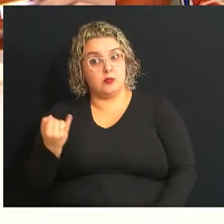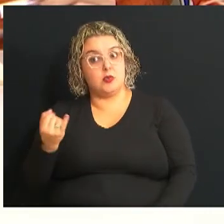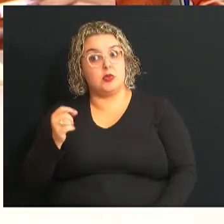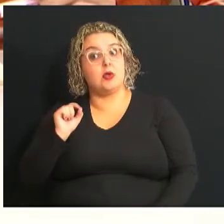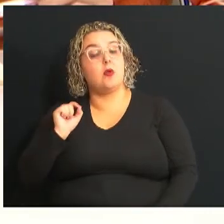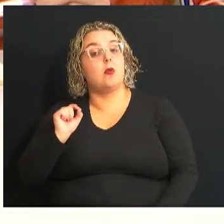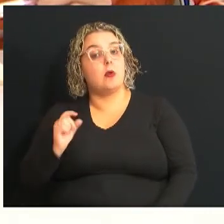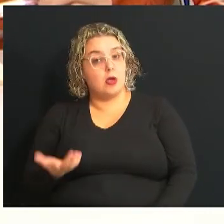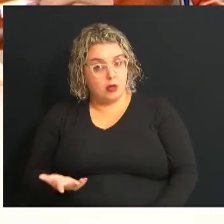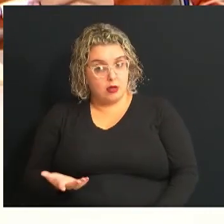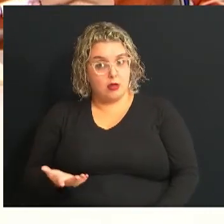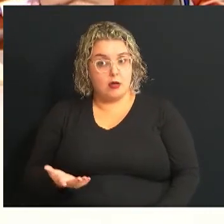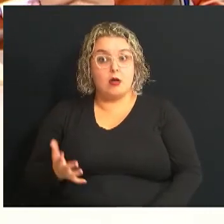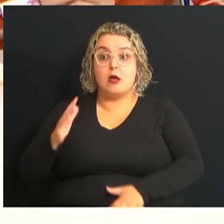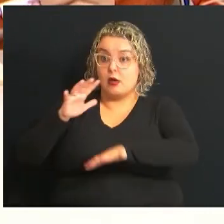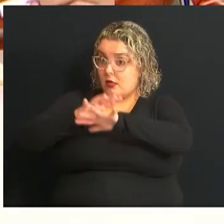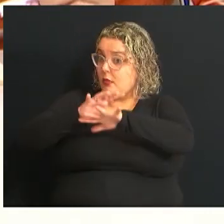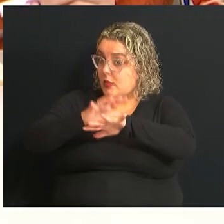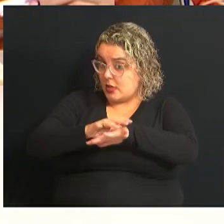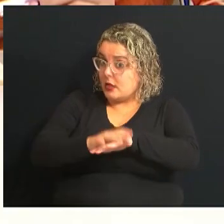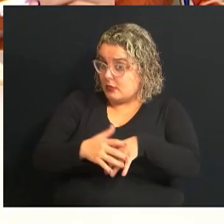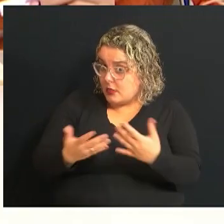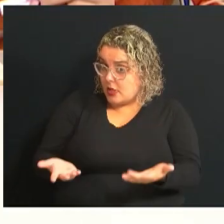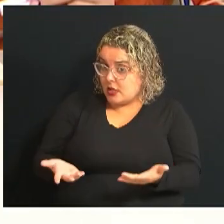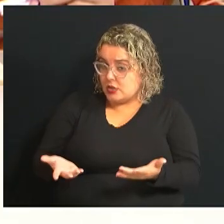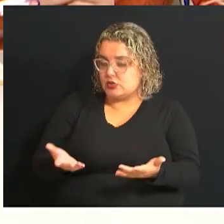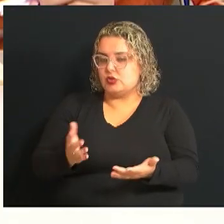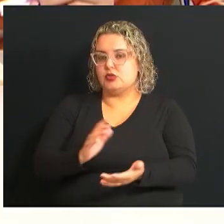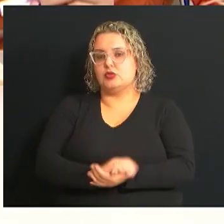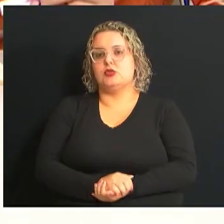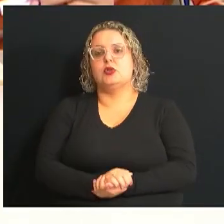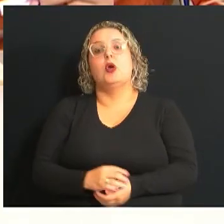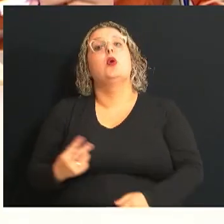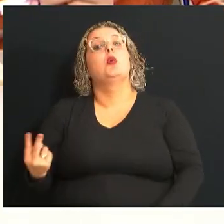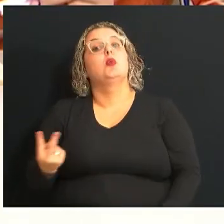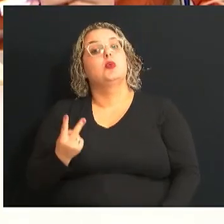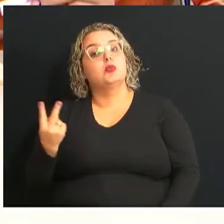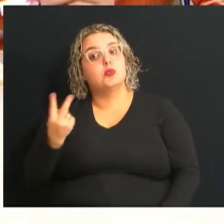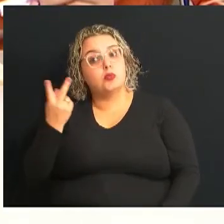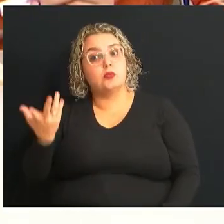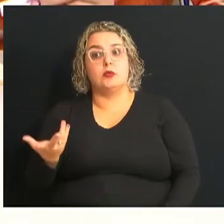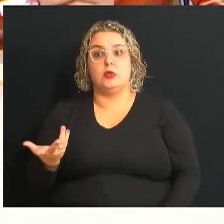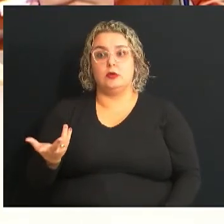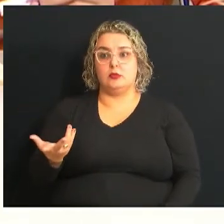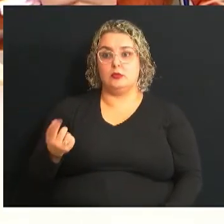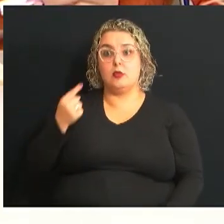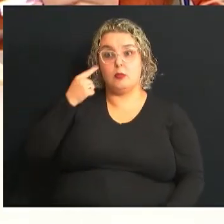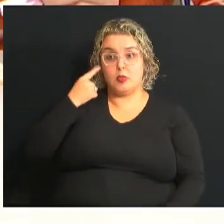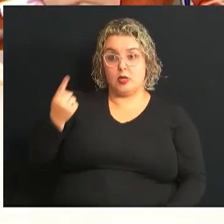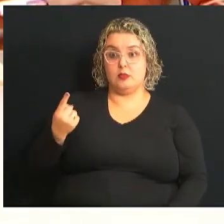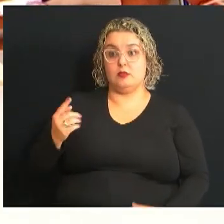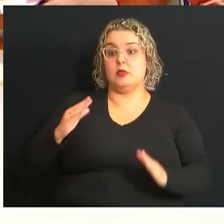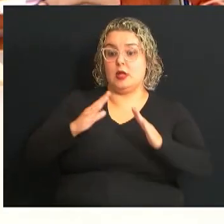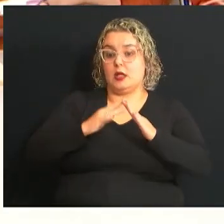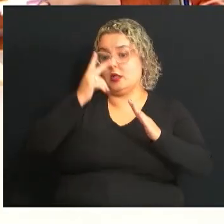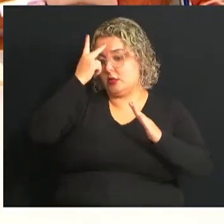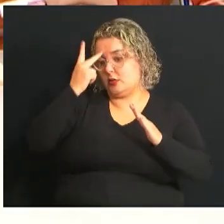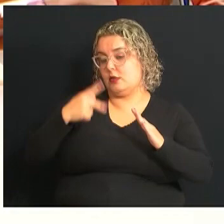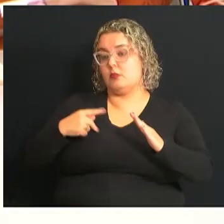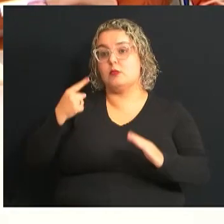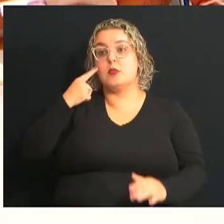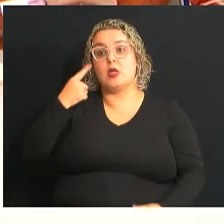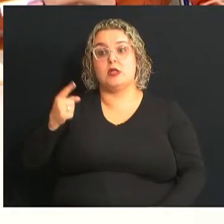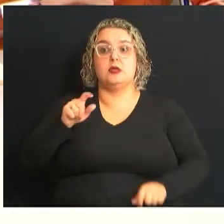uma questão matemática mesmo, né? É uma questão do valor, eu já estou pensando na casa própria, pensando que as